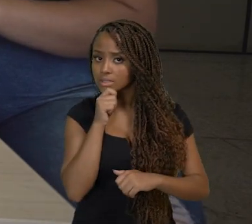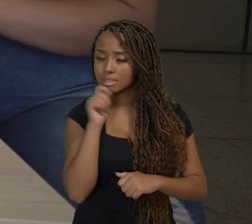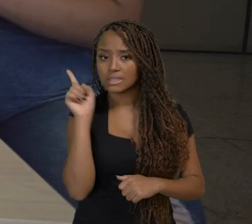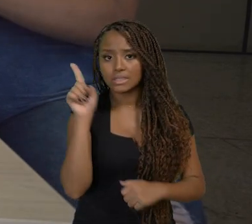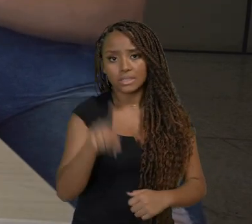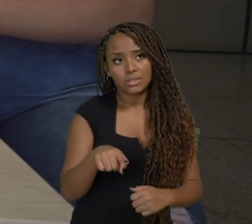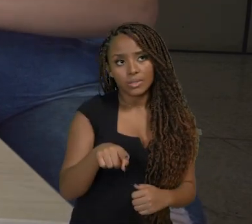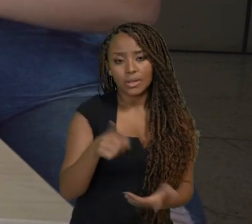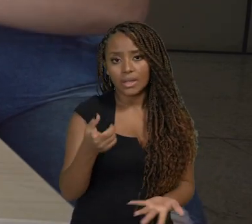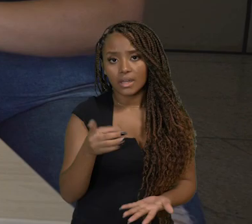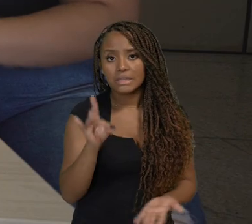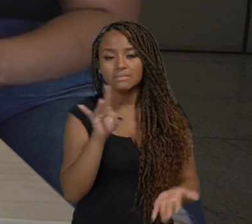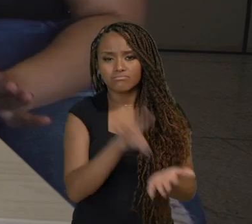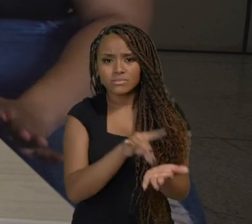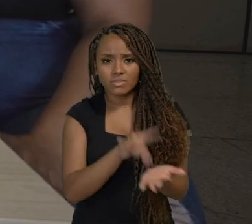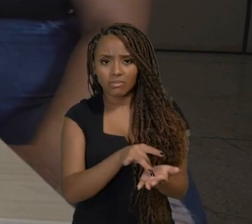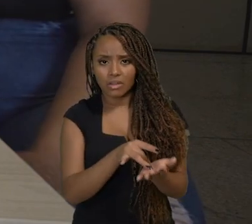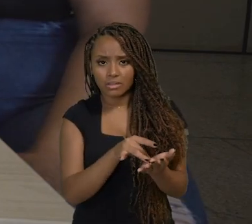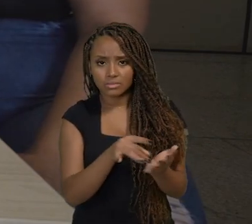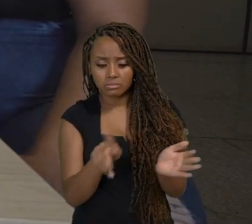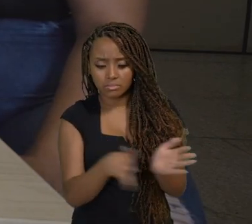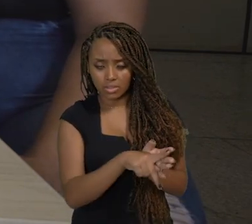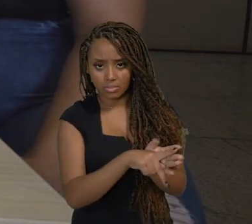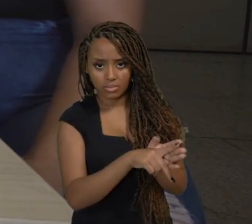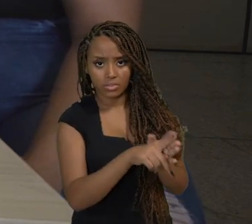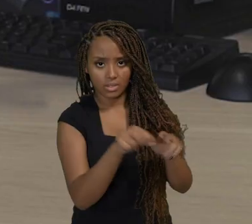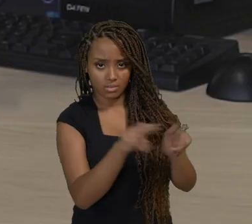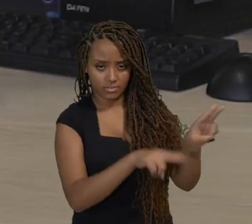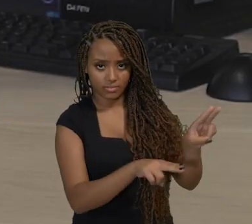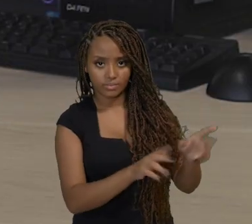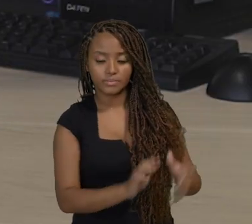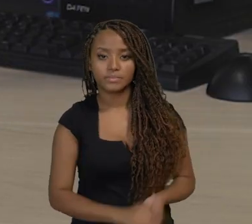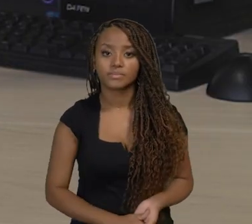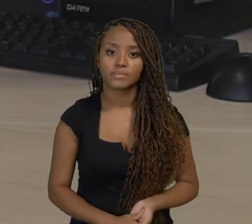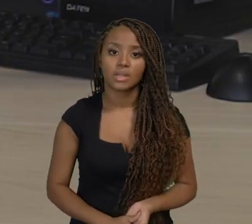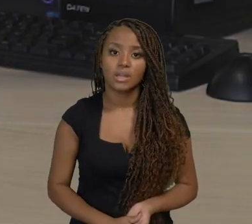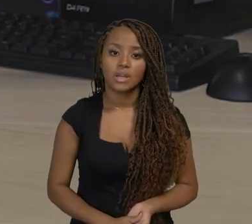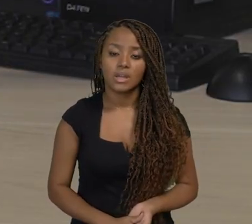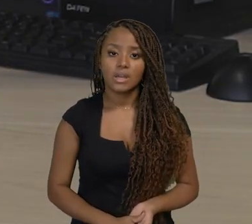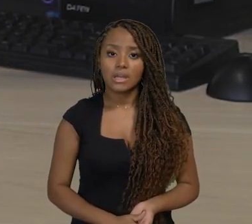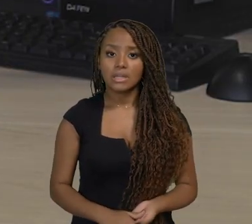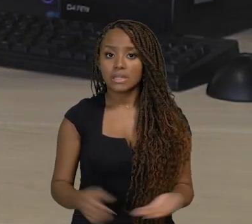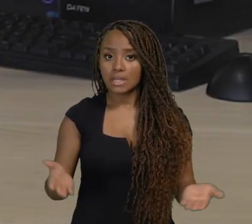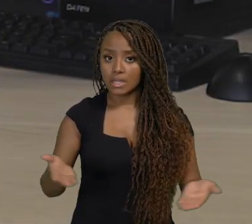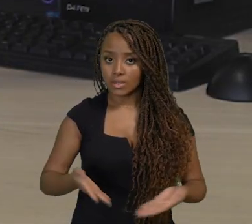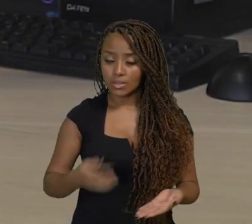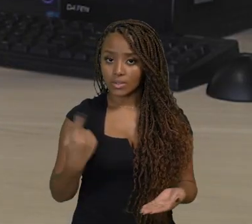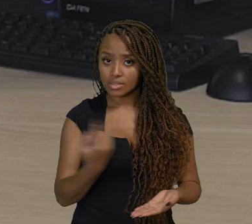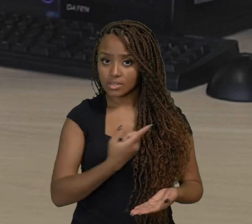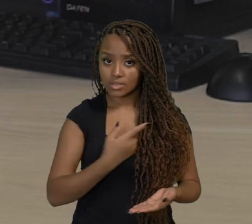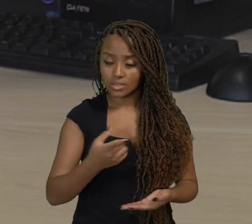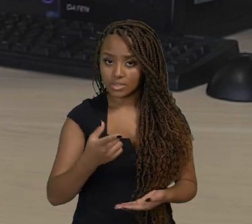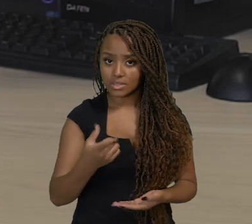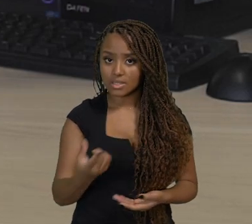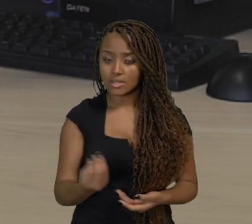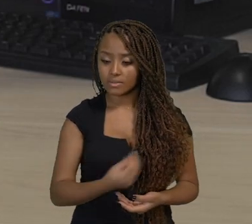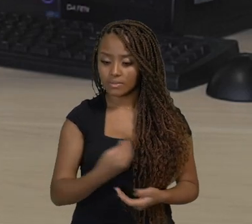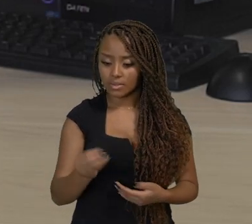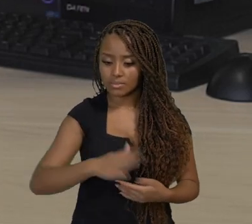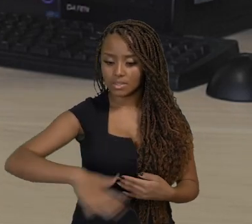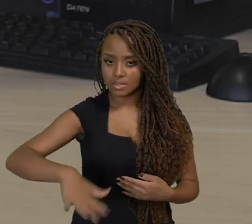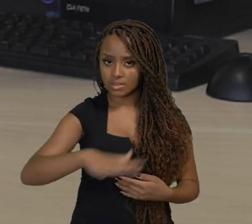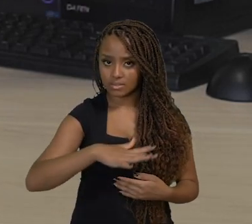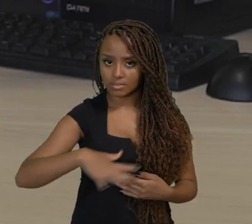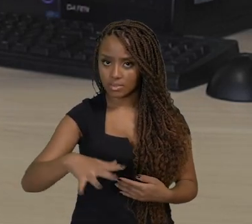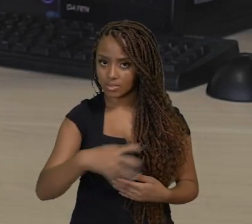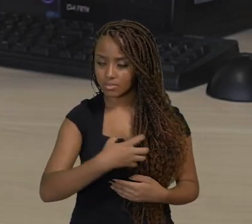são tecnicamente, de fato, da universidade? Então, atualmente, nós ocupamos esse espaço, né, de maneira